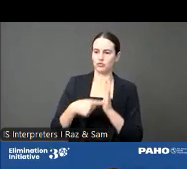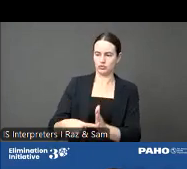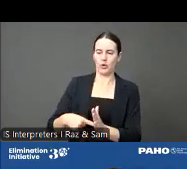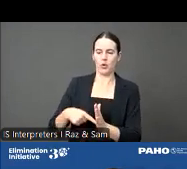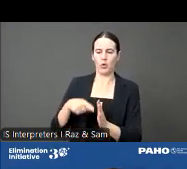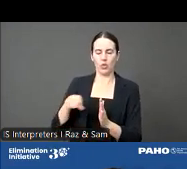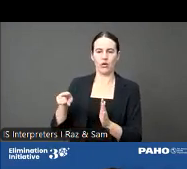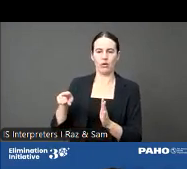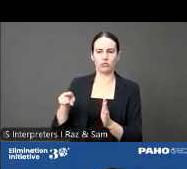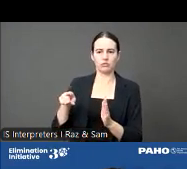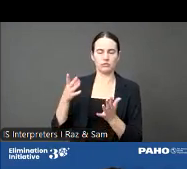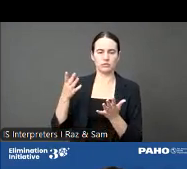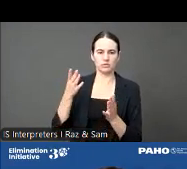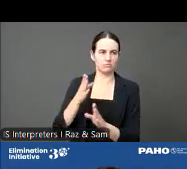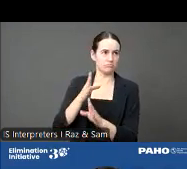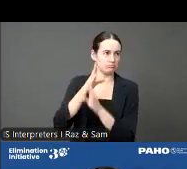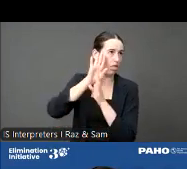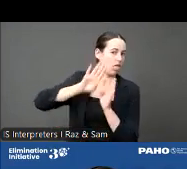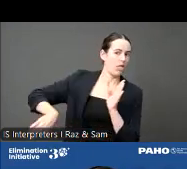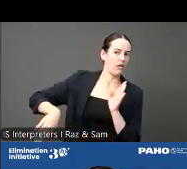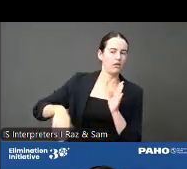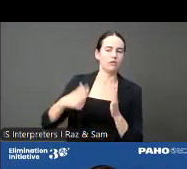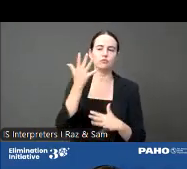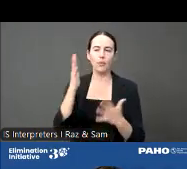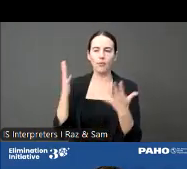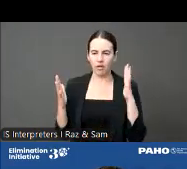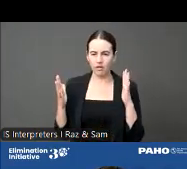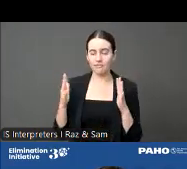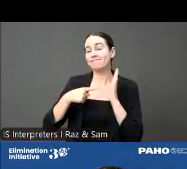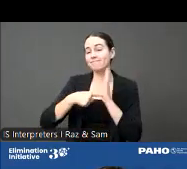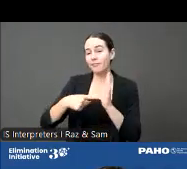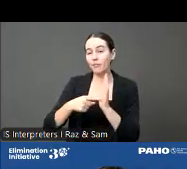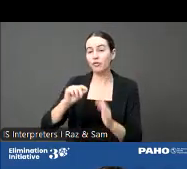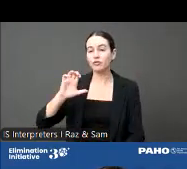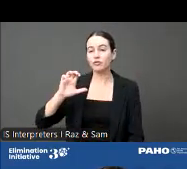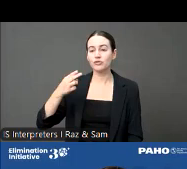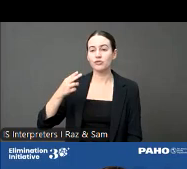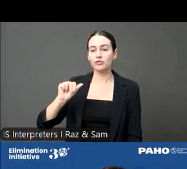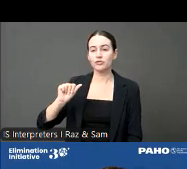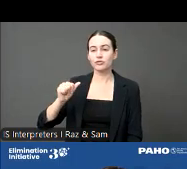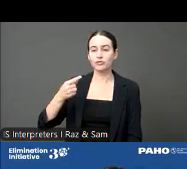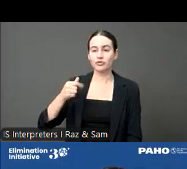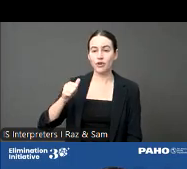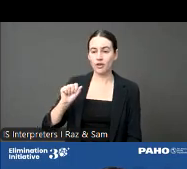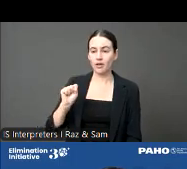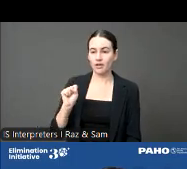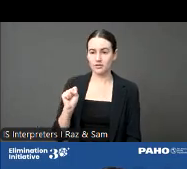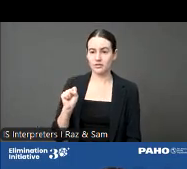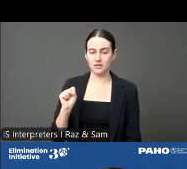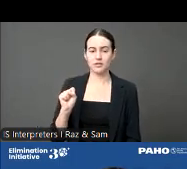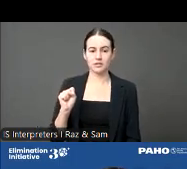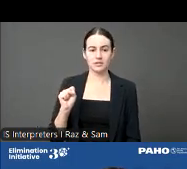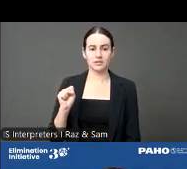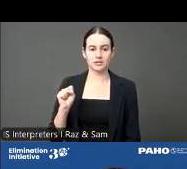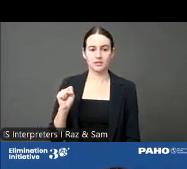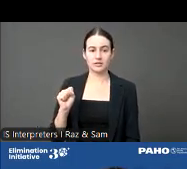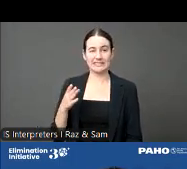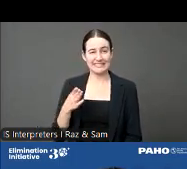exemplo, Chagas, onde nós temos a meta de interromper o Chagas ou transmissão